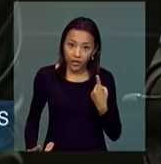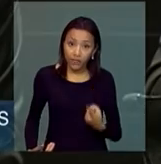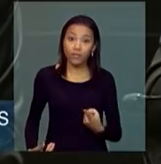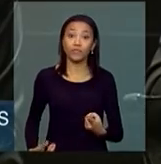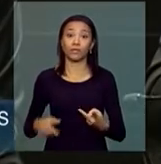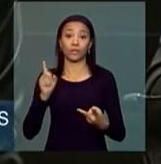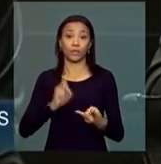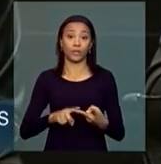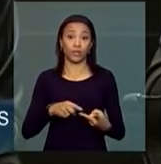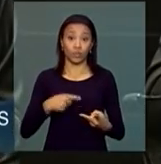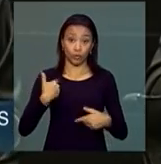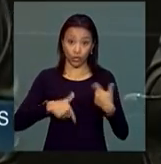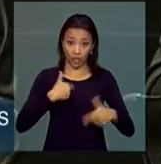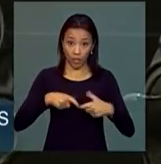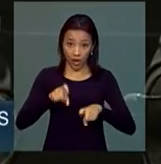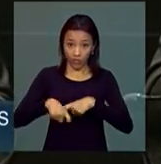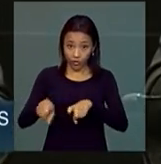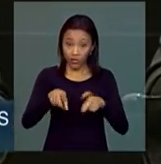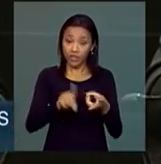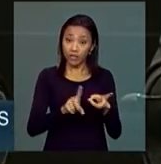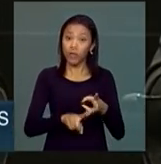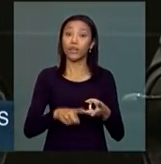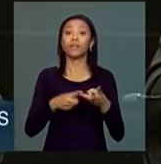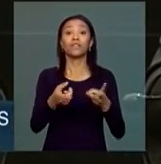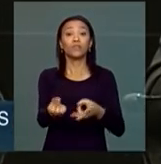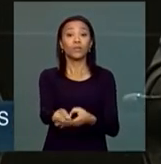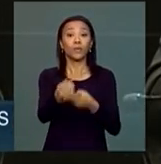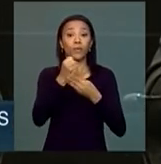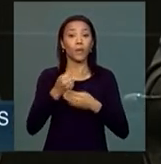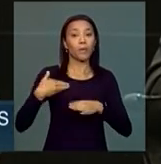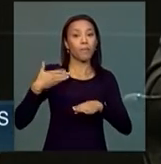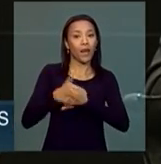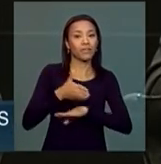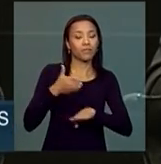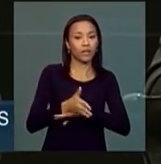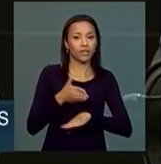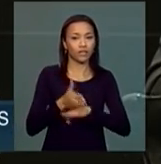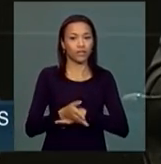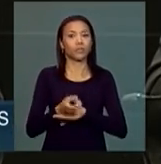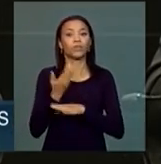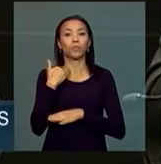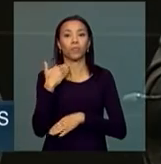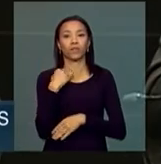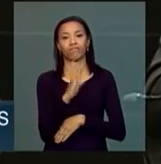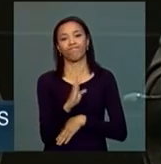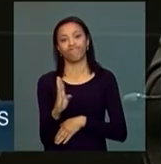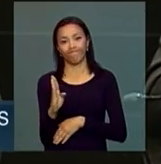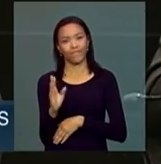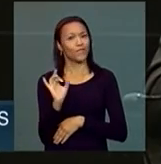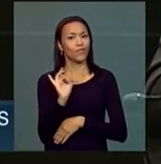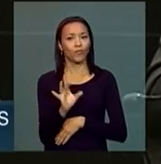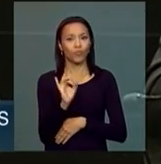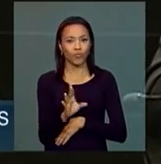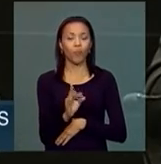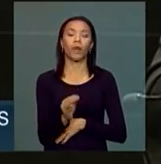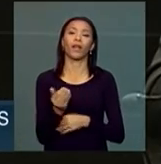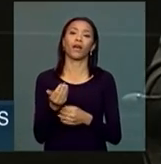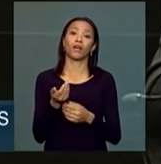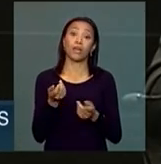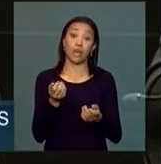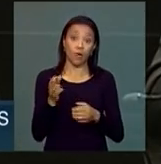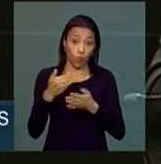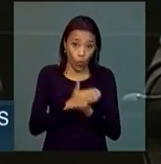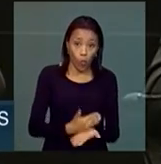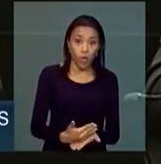dos agricultores, mas é também fruto da formulação e da participação ativa do banco, não só na implementação do